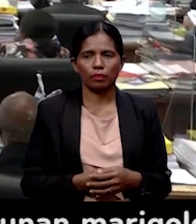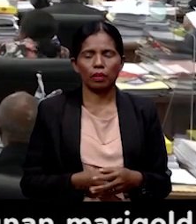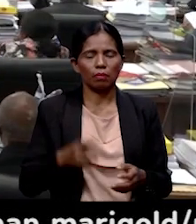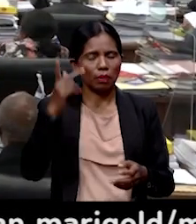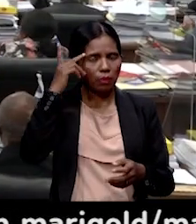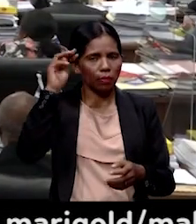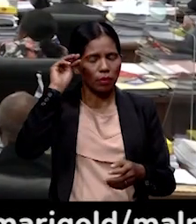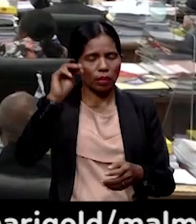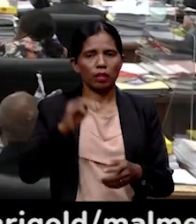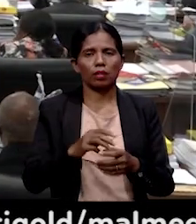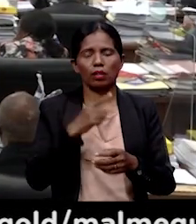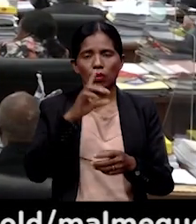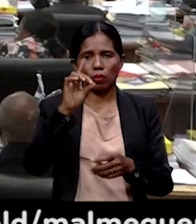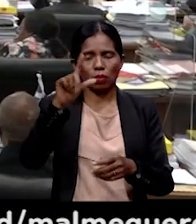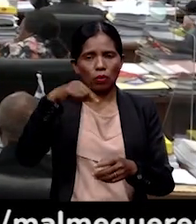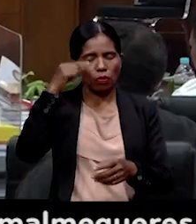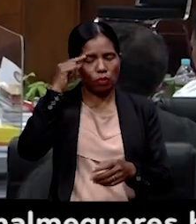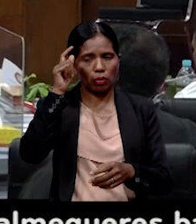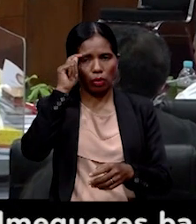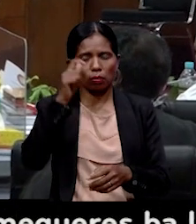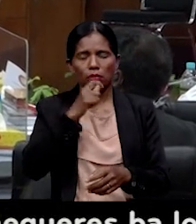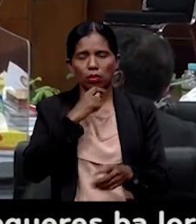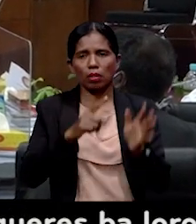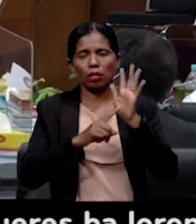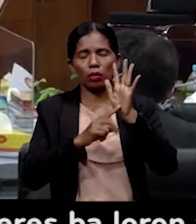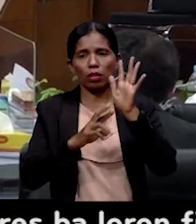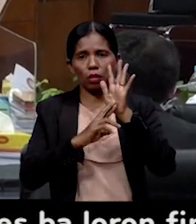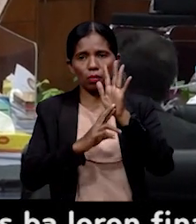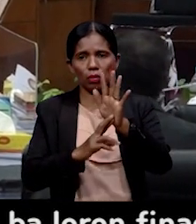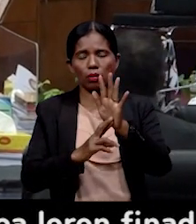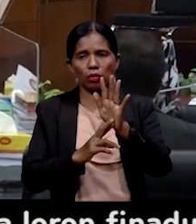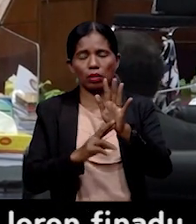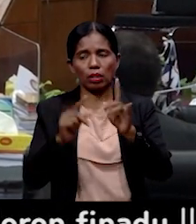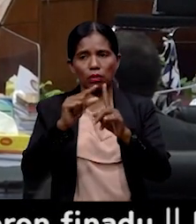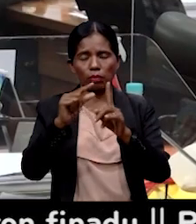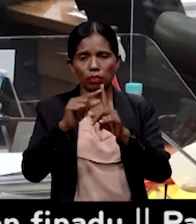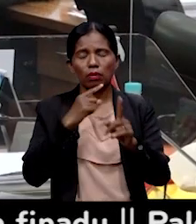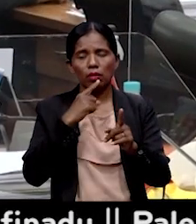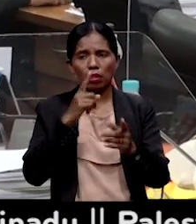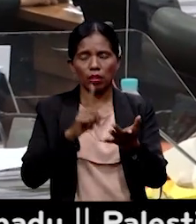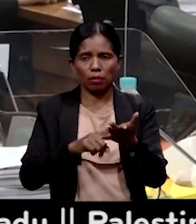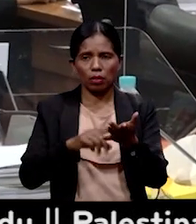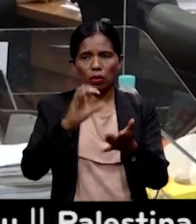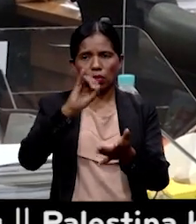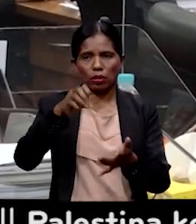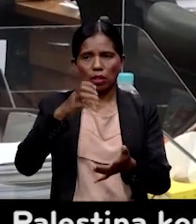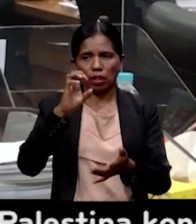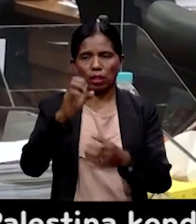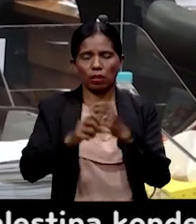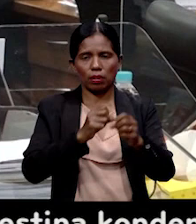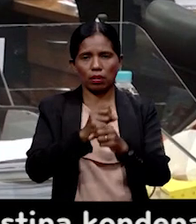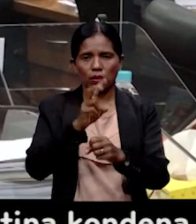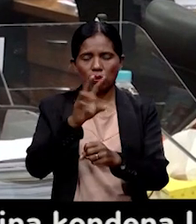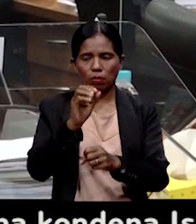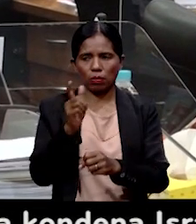Primeiro-ministro oitavo governo constitucional Tauro Matanrua hatou recomendação ne e a debate orçamento geral estado tina ringrua rondulo resin rua nian